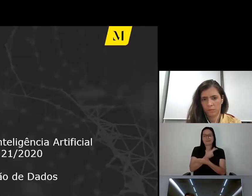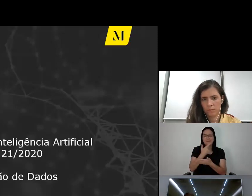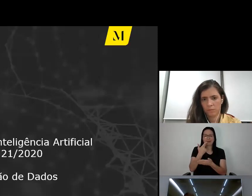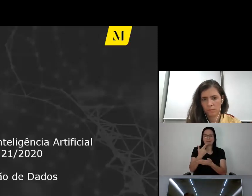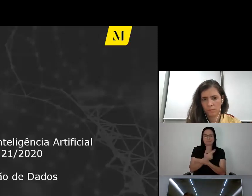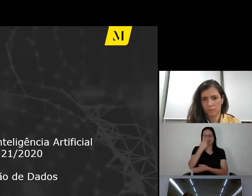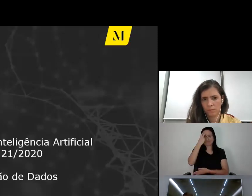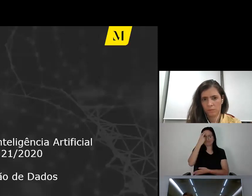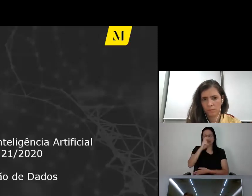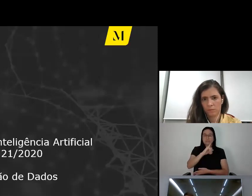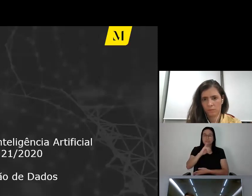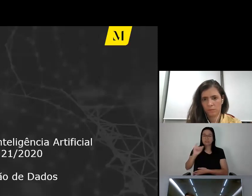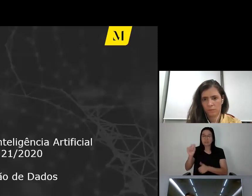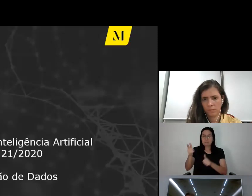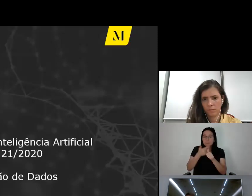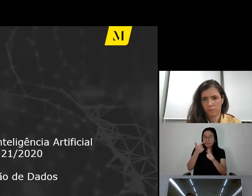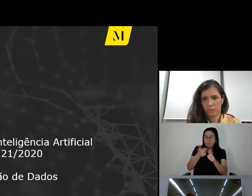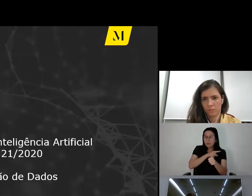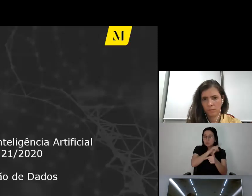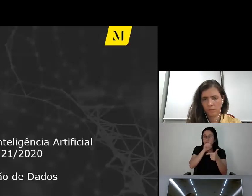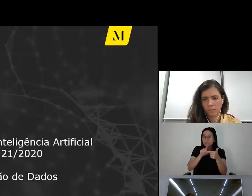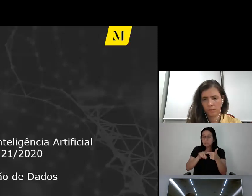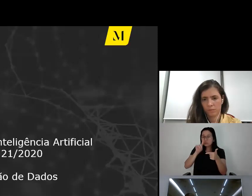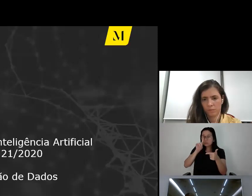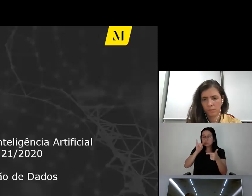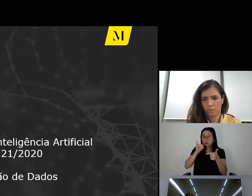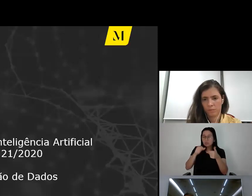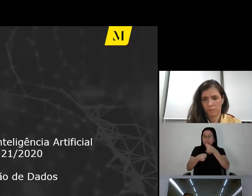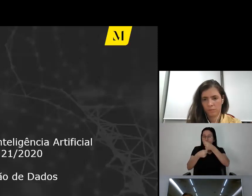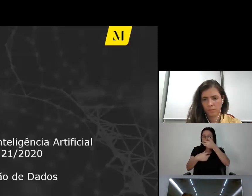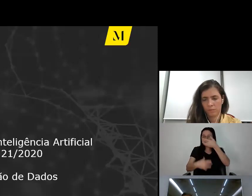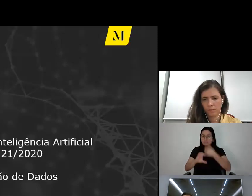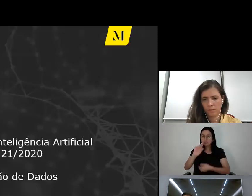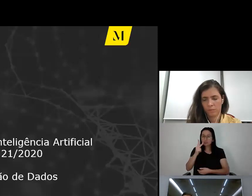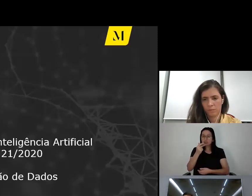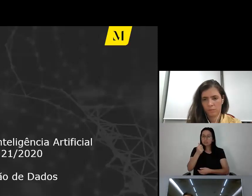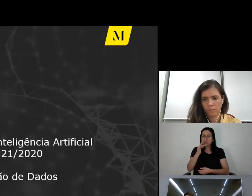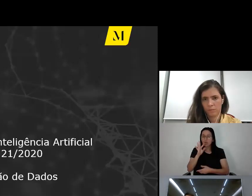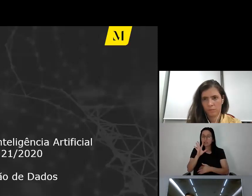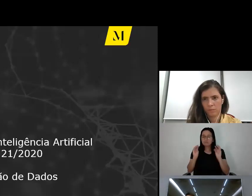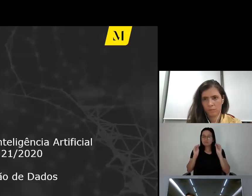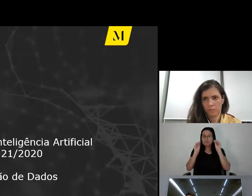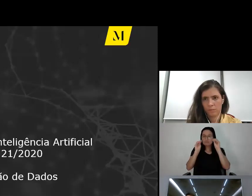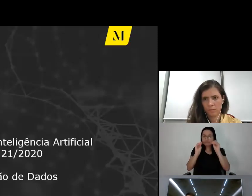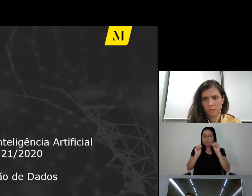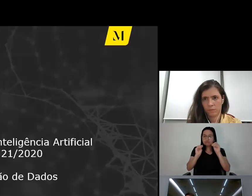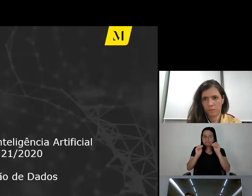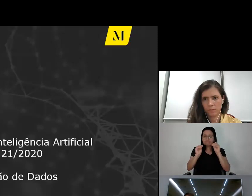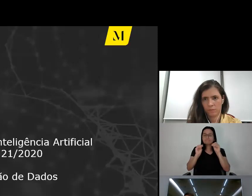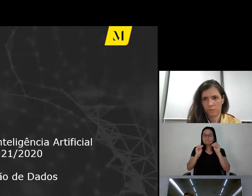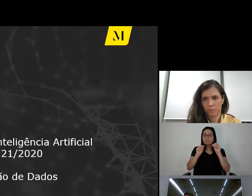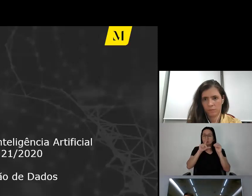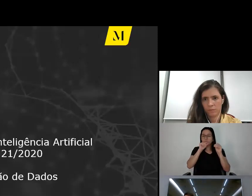no primeiro dia, no segundo dia, que esse chatbot, que esse robozinho, foi lançado dentro do Twitter, o